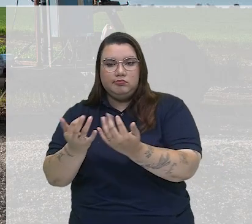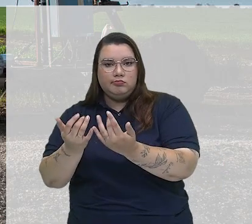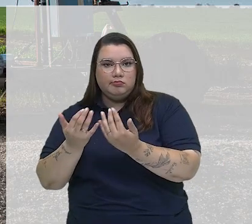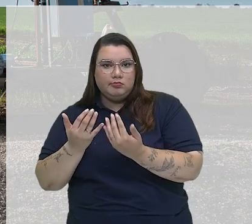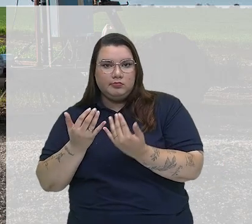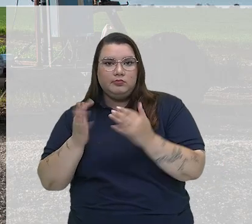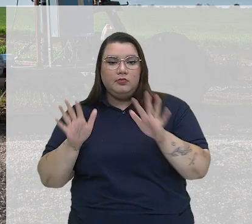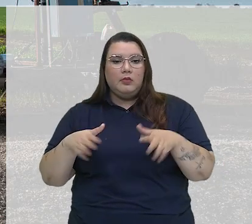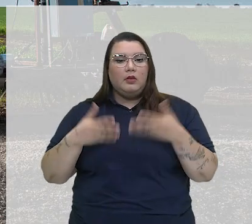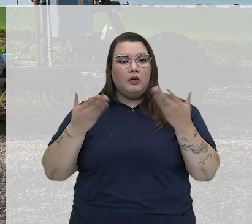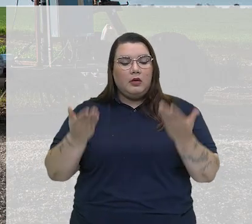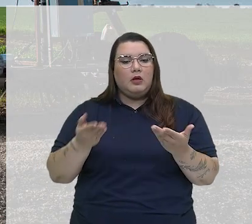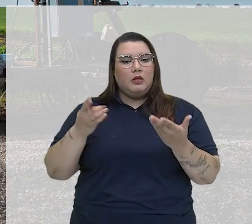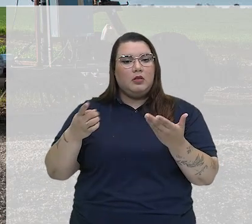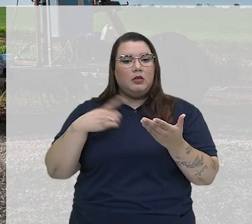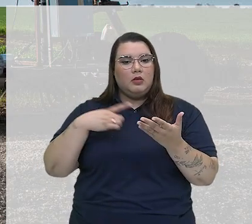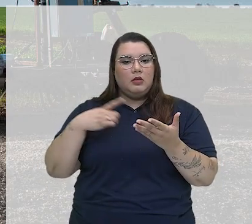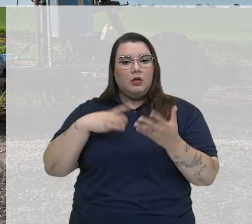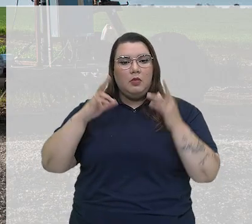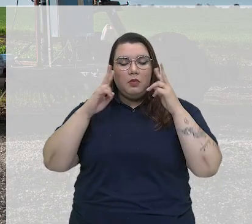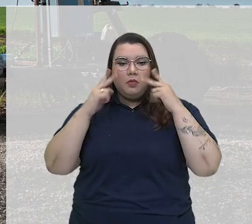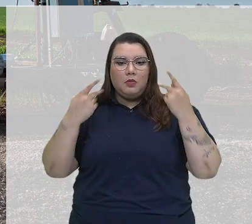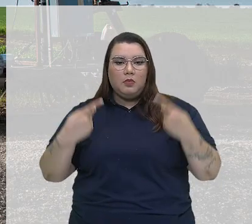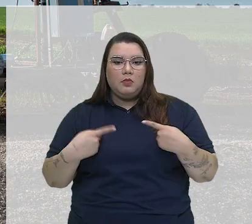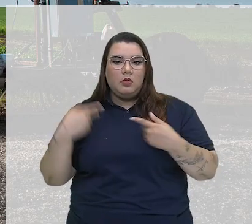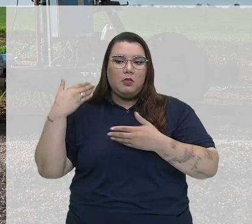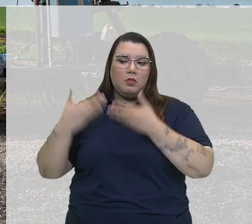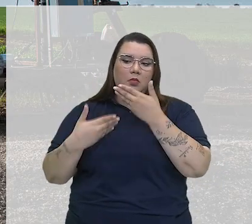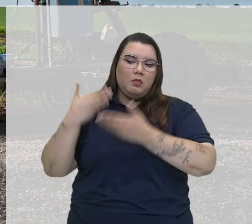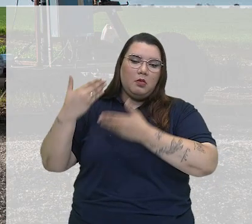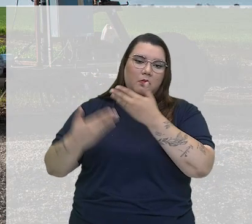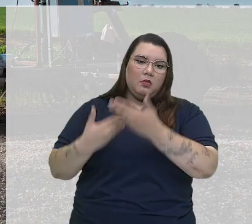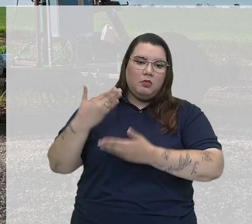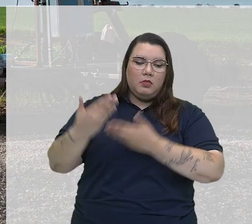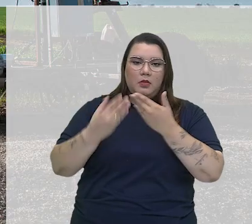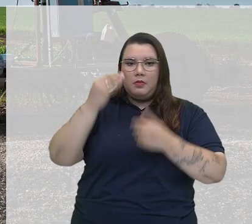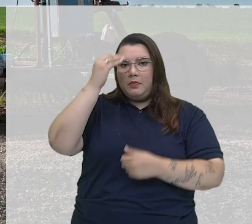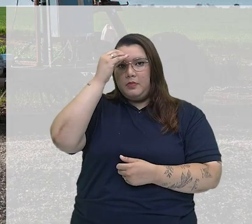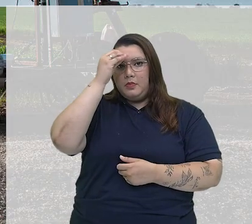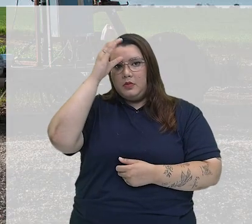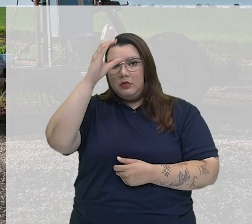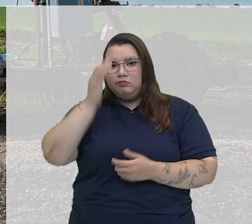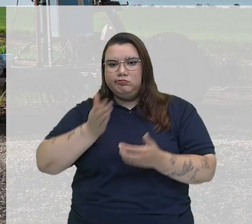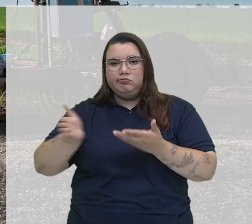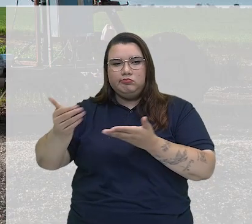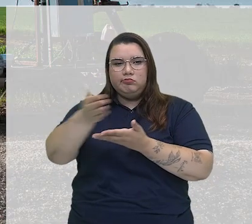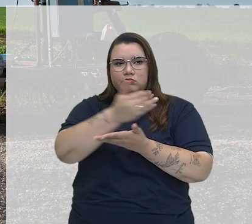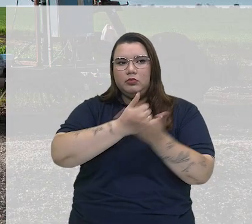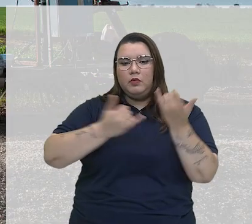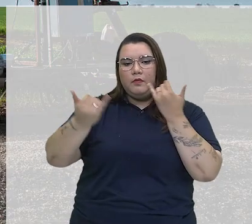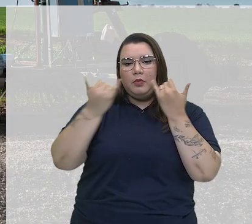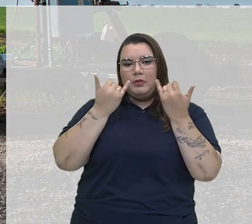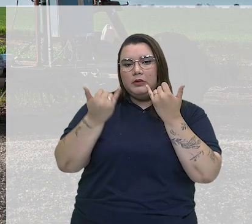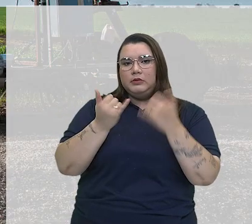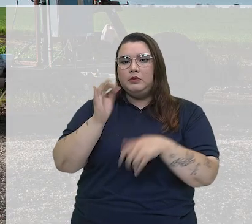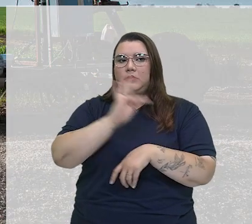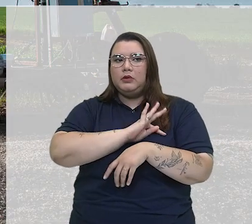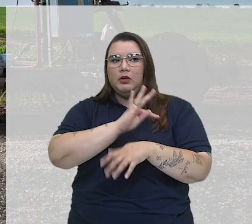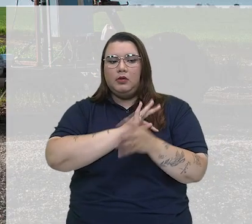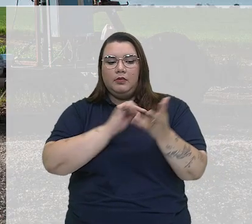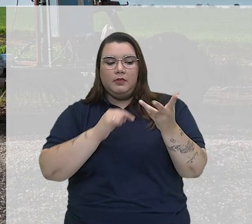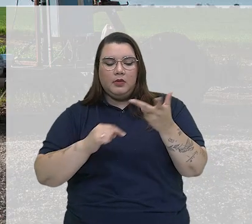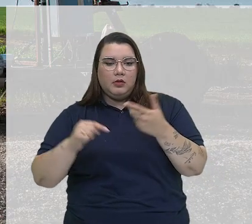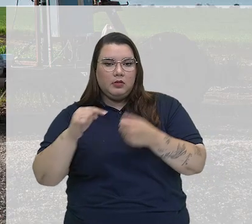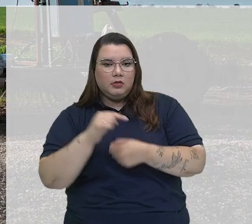vegetais. Então, ele foi acumulando, os seres humanos foram ali acumulando esses conhecimentos, essas técnicas